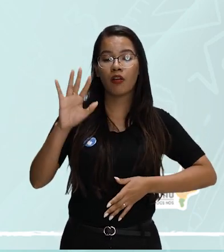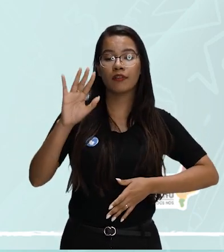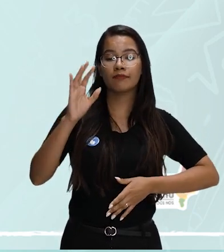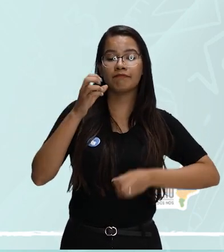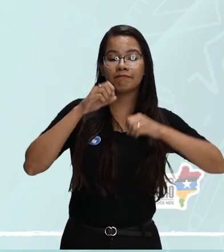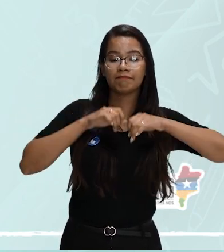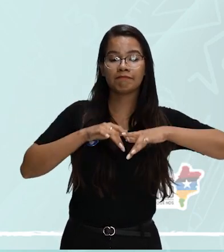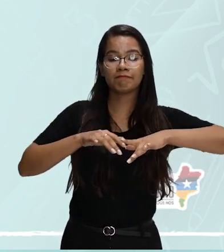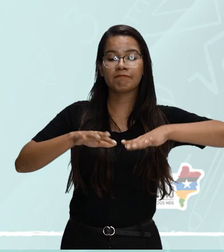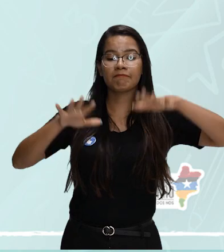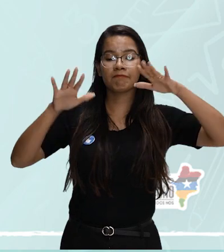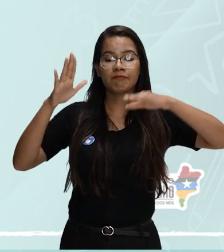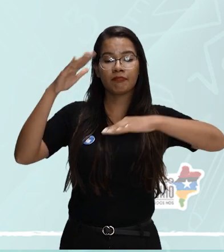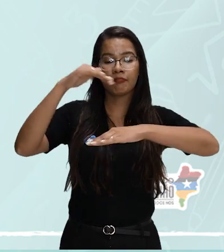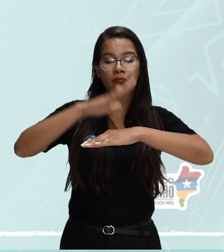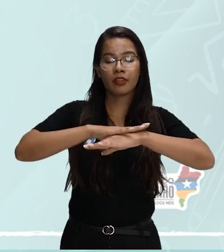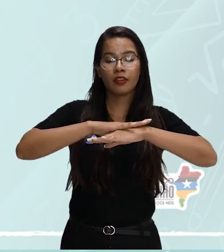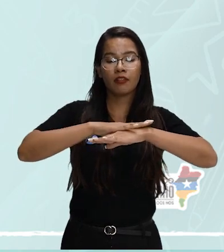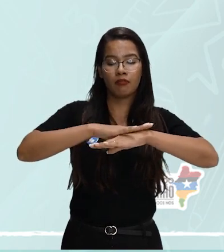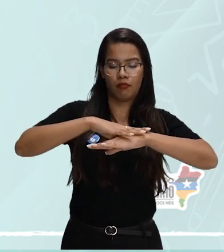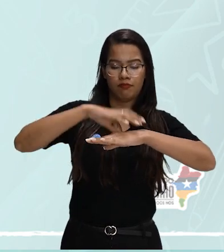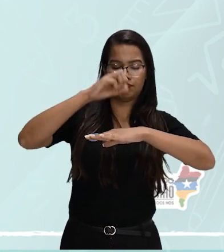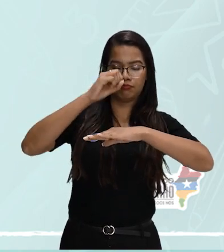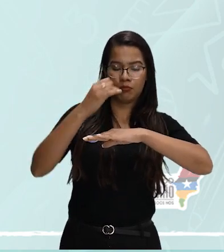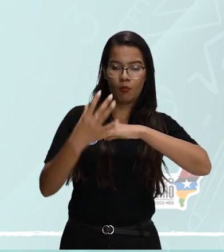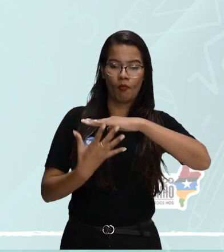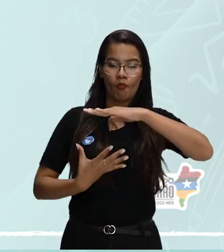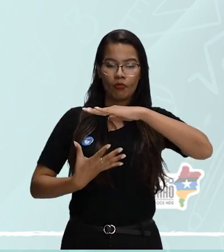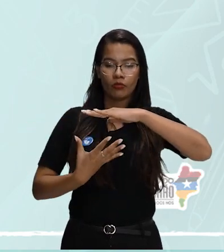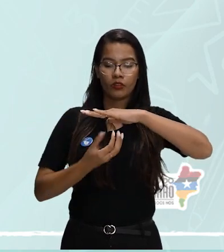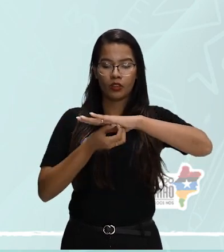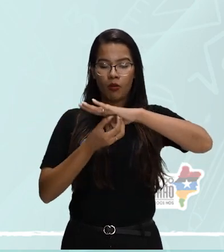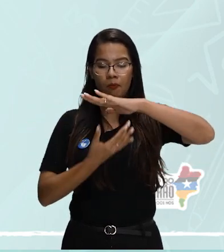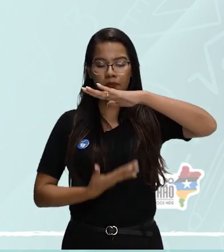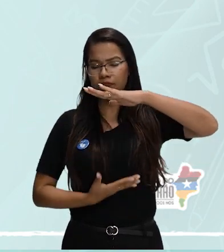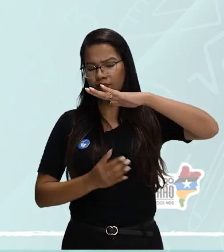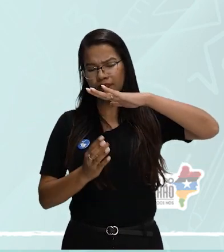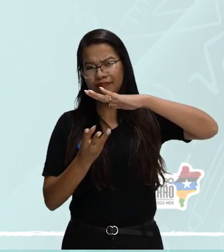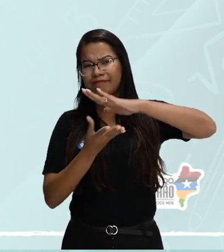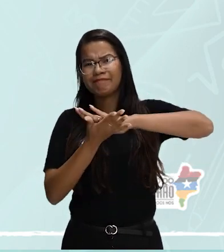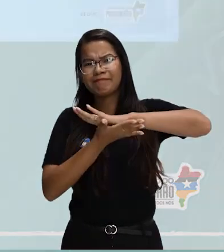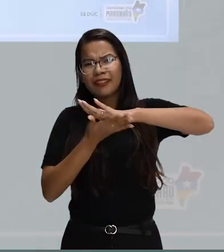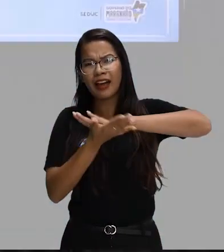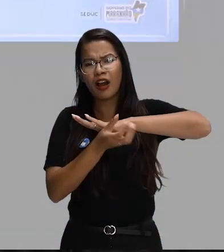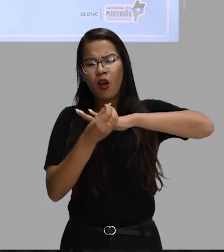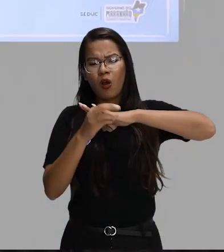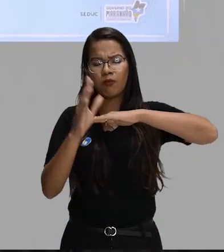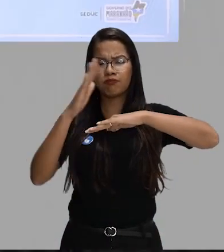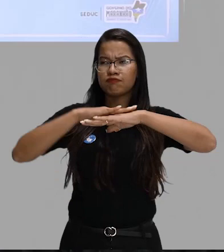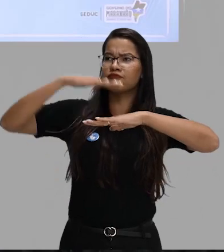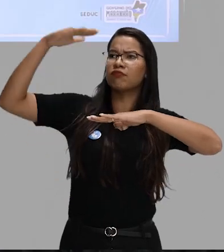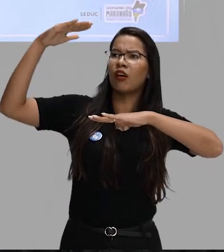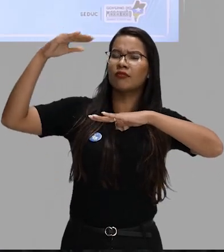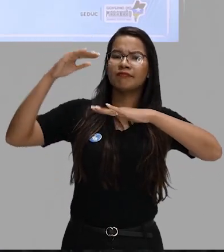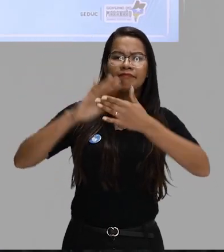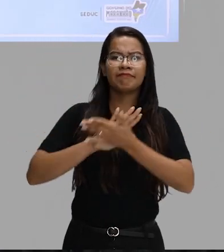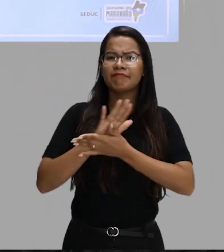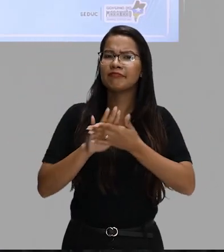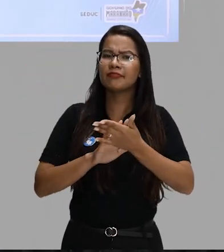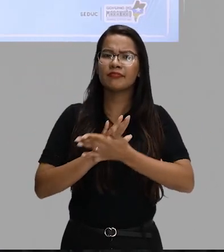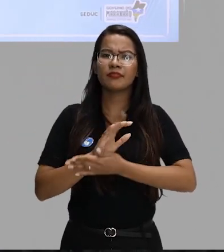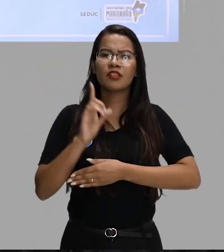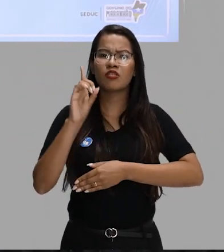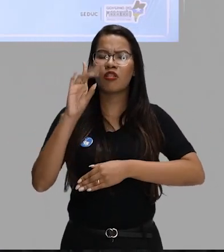Ou seja, não acontece nenhum dos dois fenômenos. Ele não reflete e nem refrata. Okay? Ele